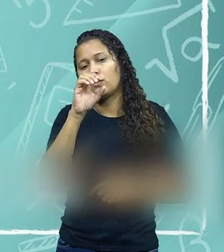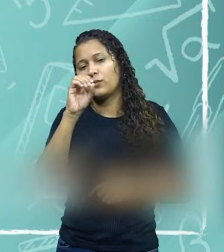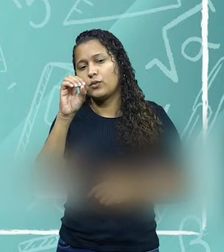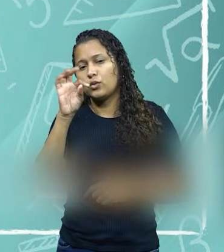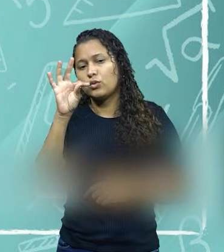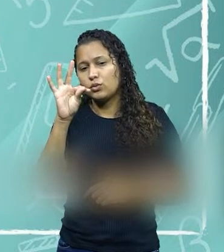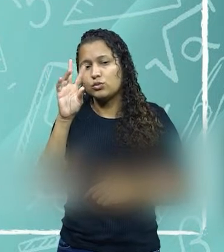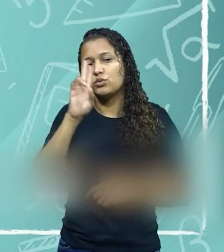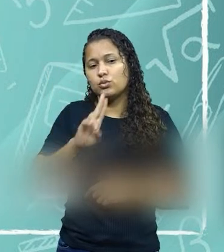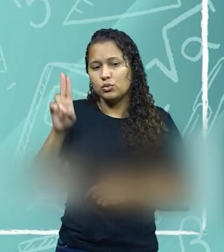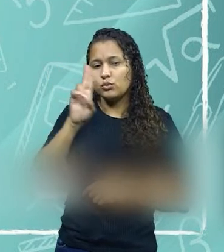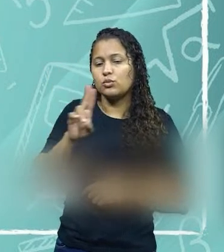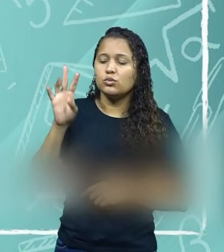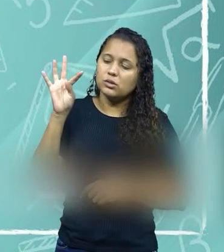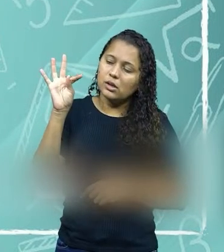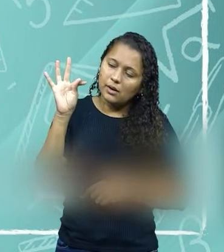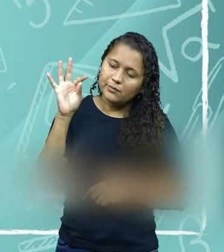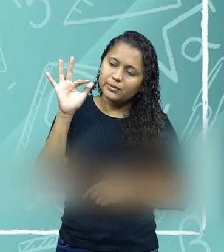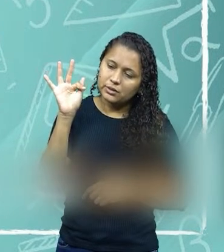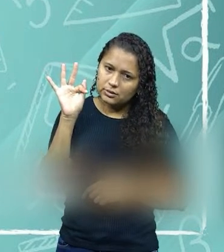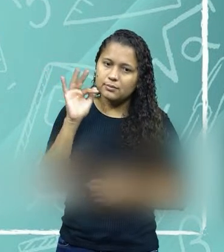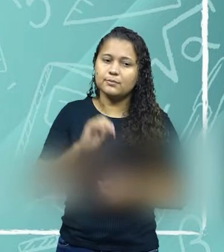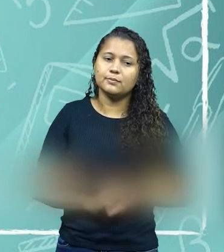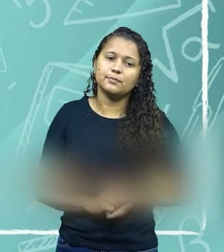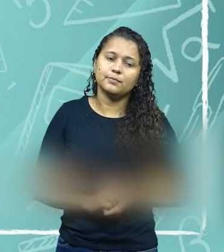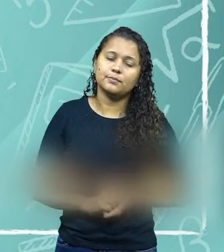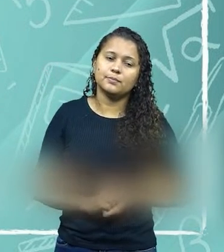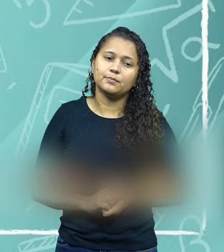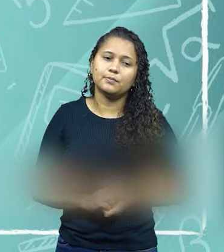inglês é foot, por isso utiliza-se como representação o